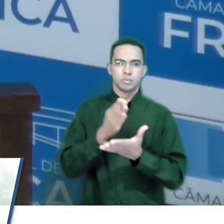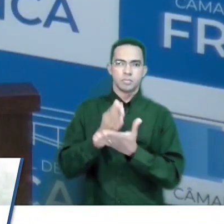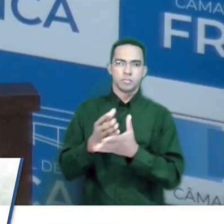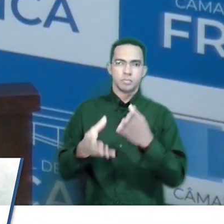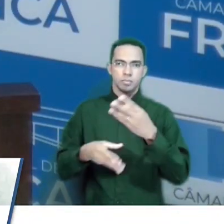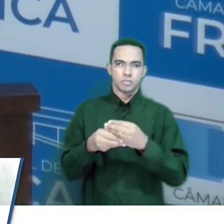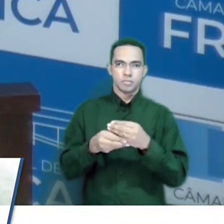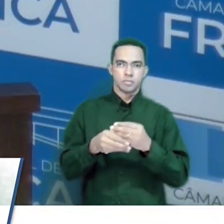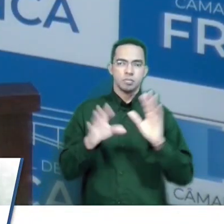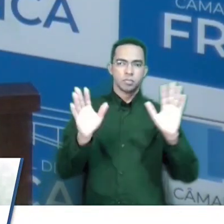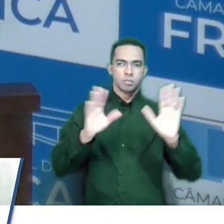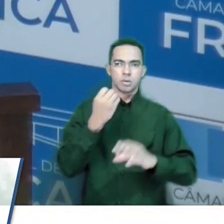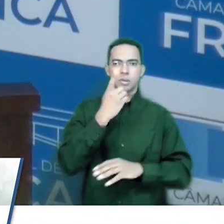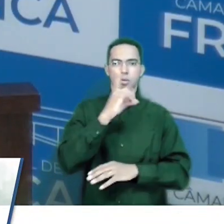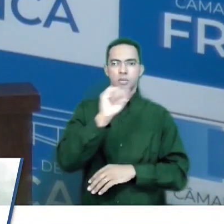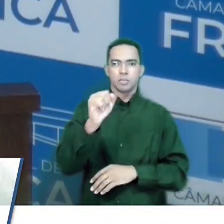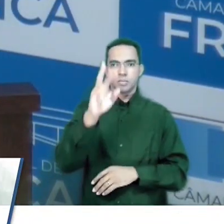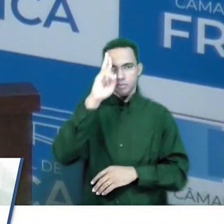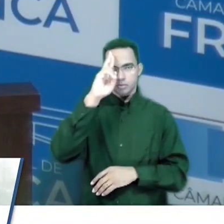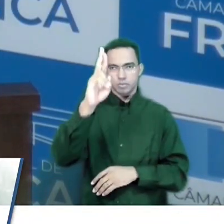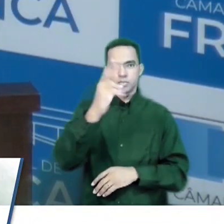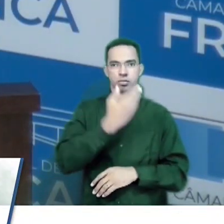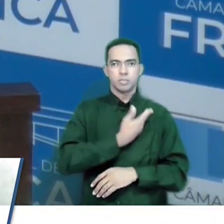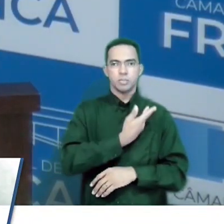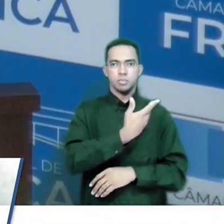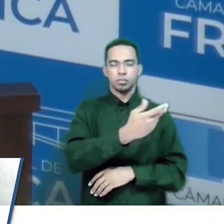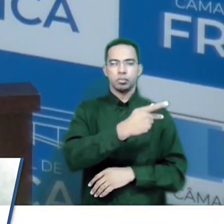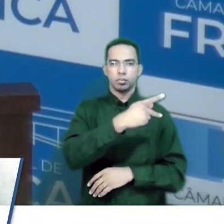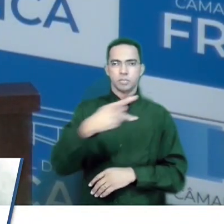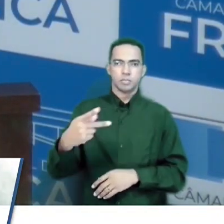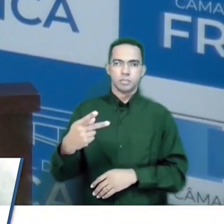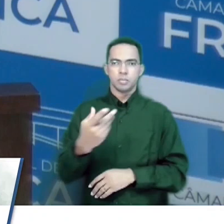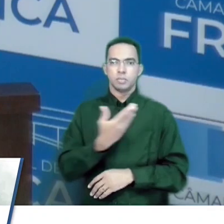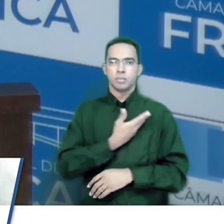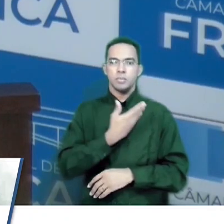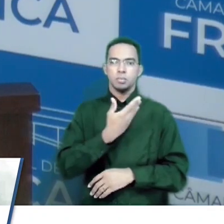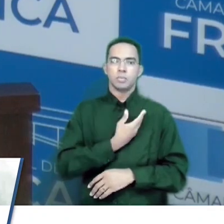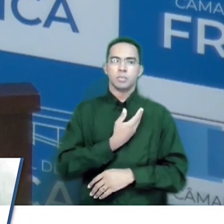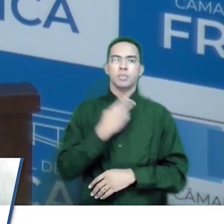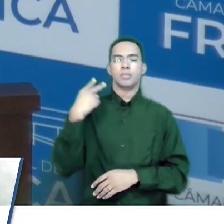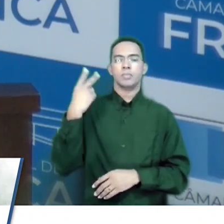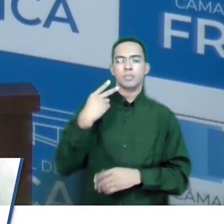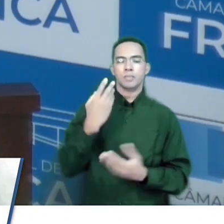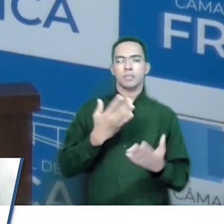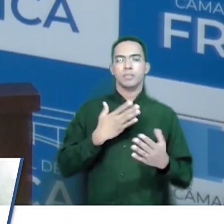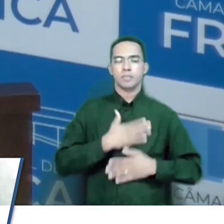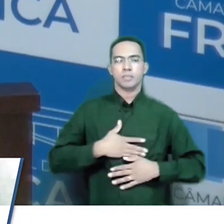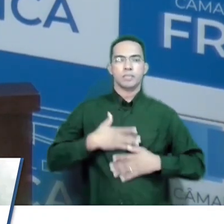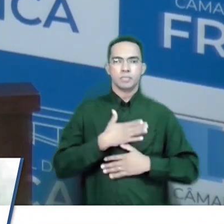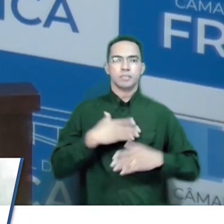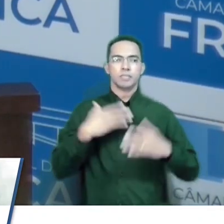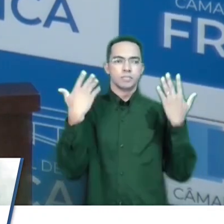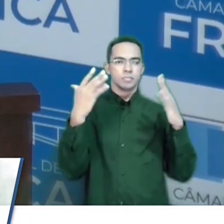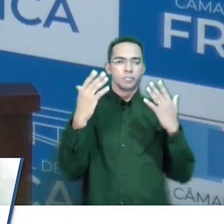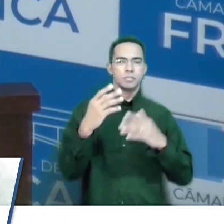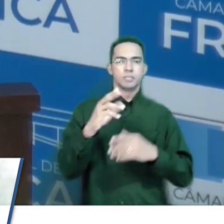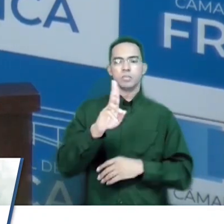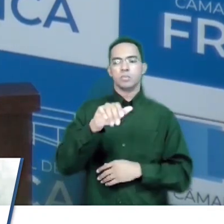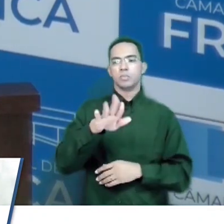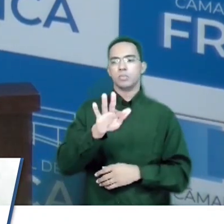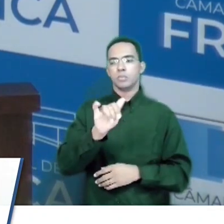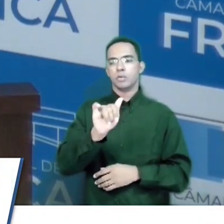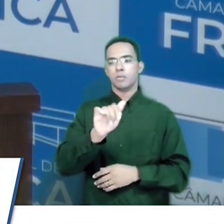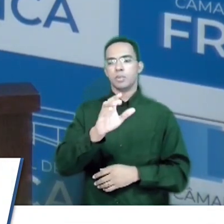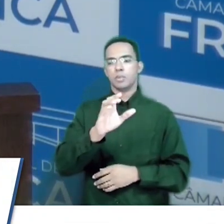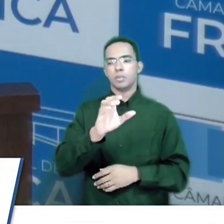Bom dia, senhor presidente, colegas vereadores. Primeiramente, aqui também gostaria de parabenizar a Unifacef, onde